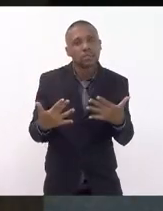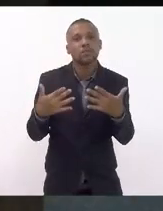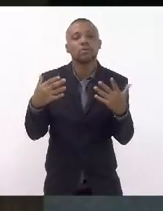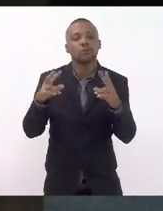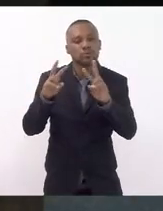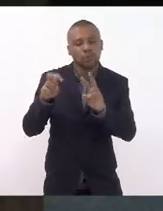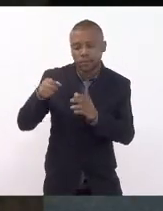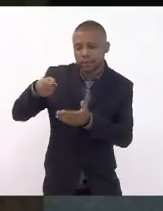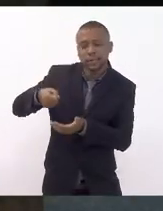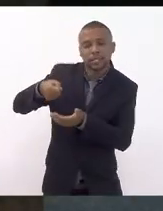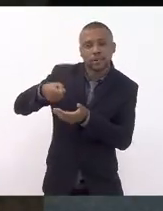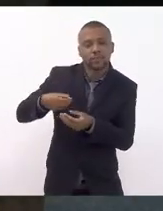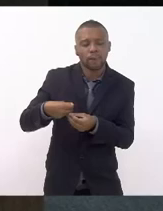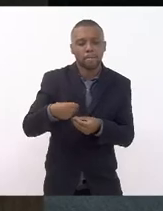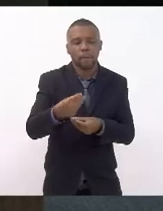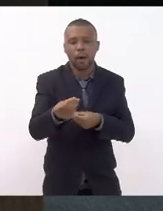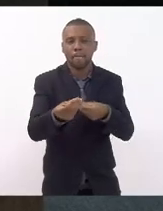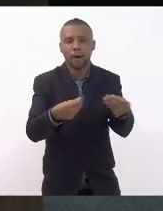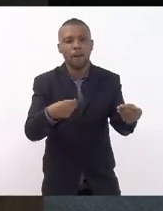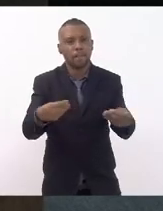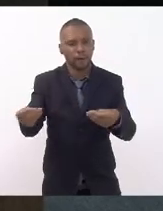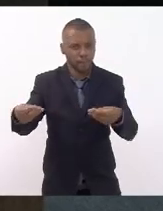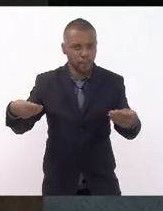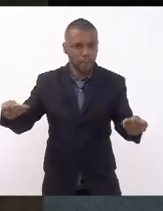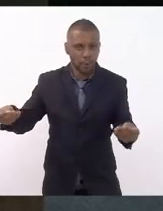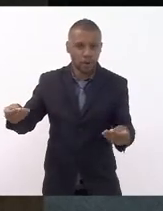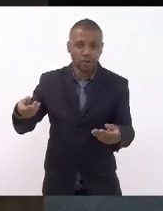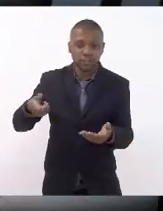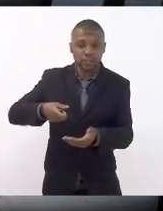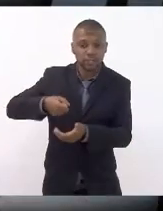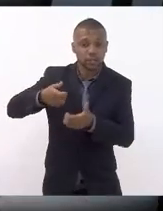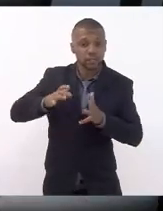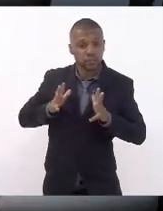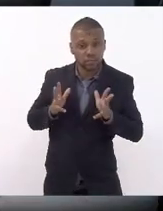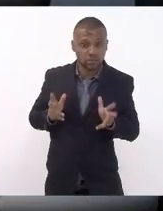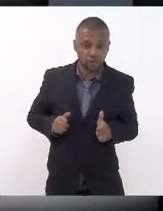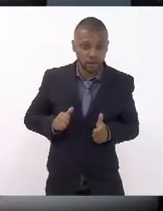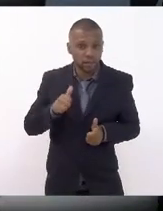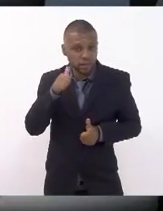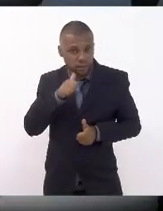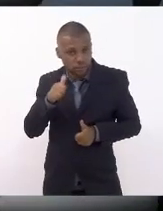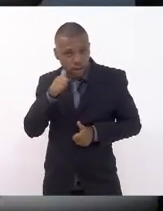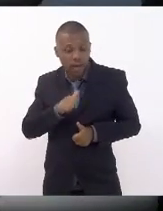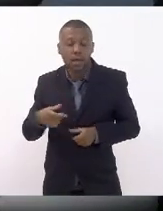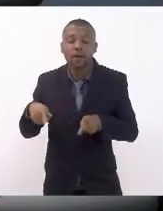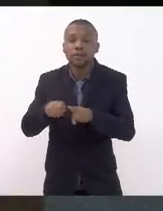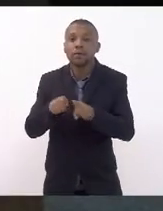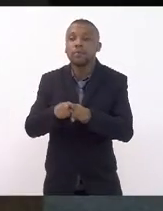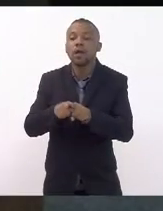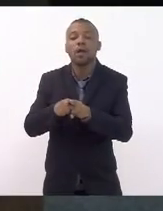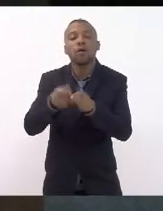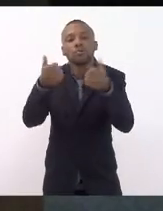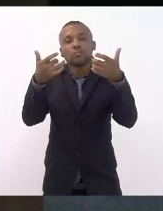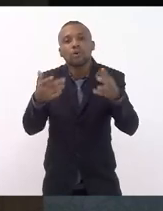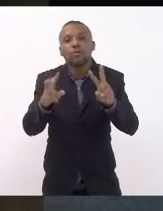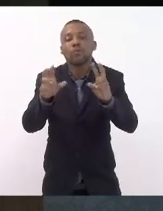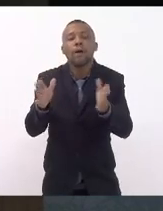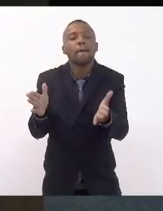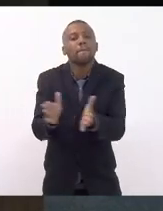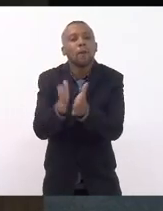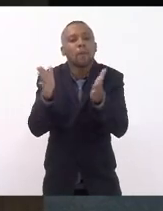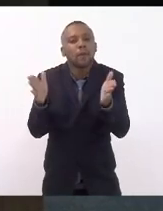distribuição de kits de higiene. E eu destaco, senhor presidente, a questão da pobreza